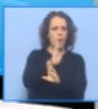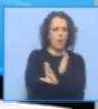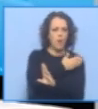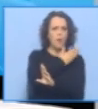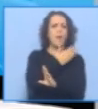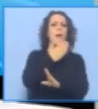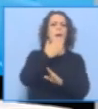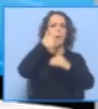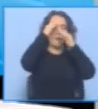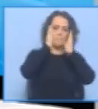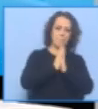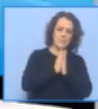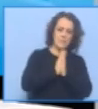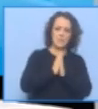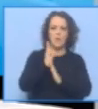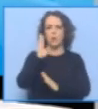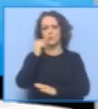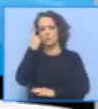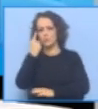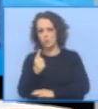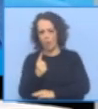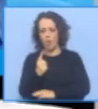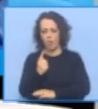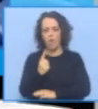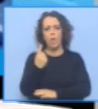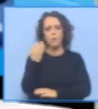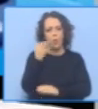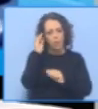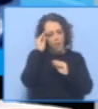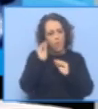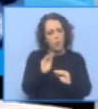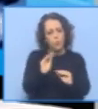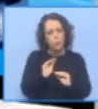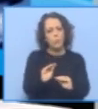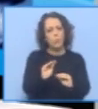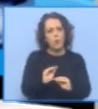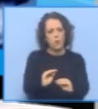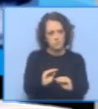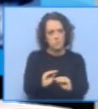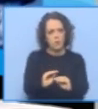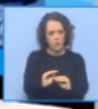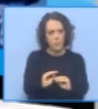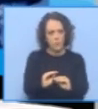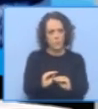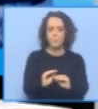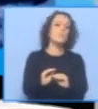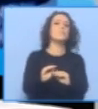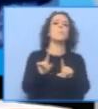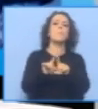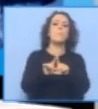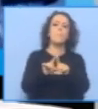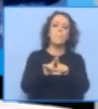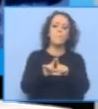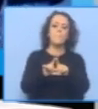e de José, né? Portanto, Jesus foi sendo educado, não por assim, uma